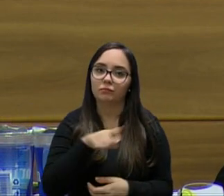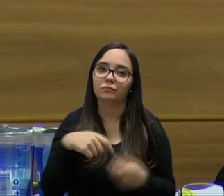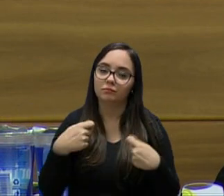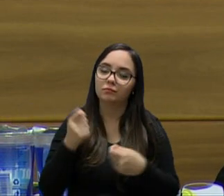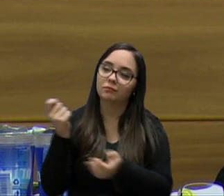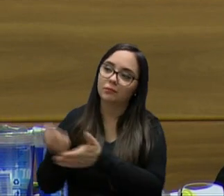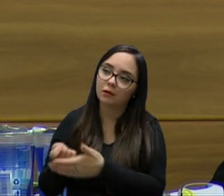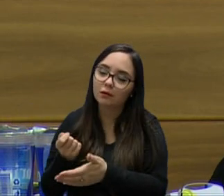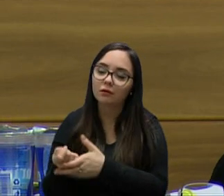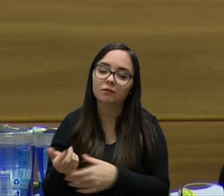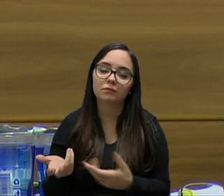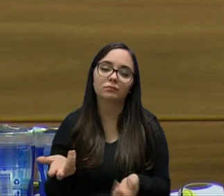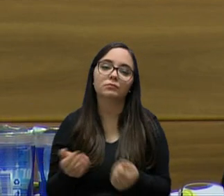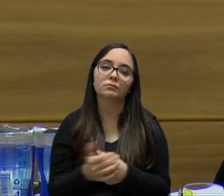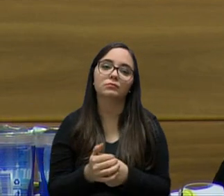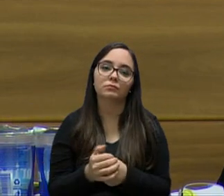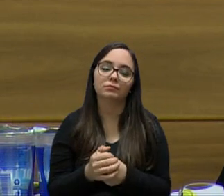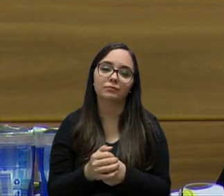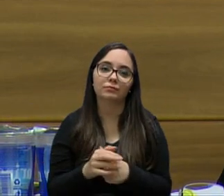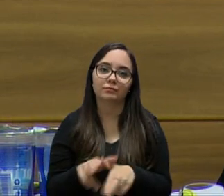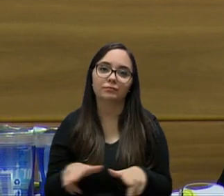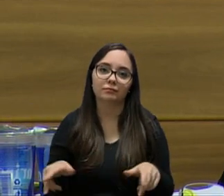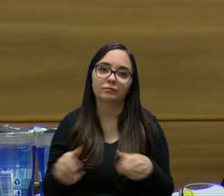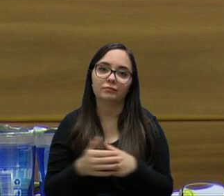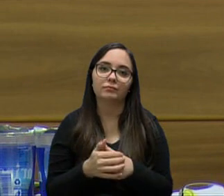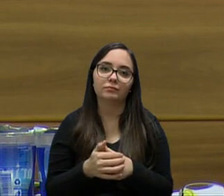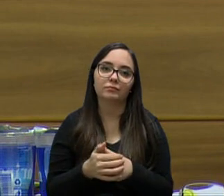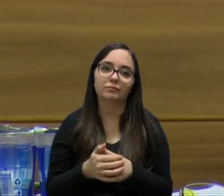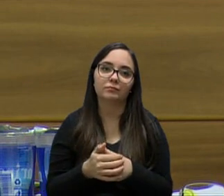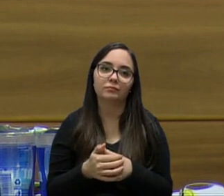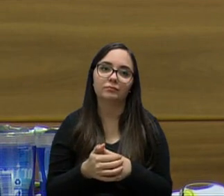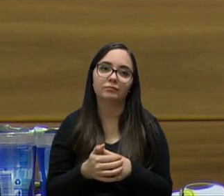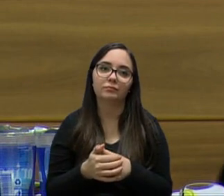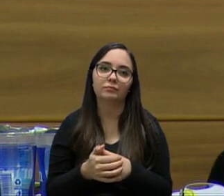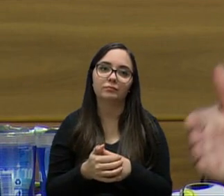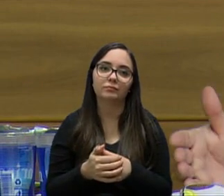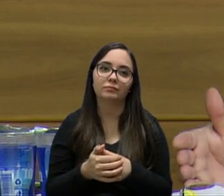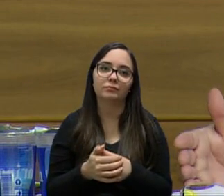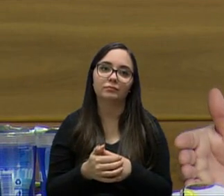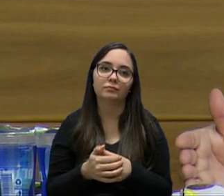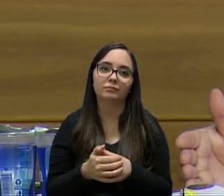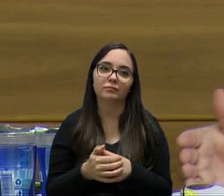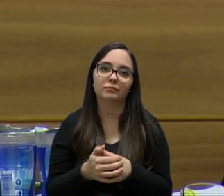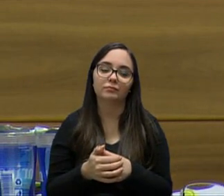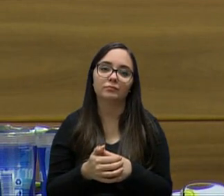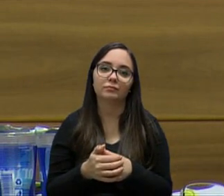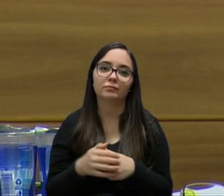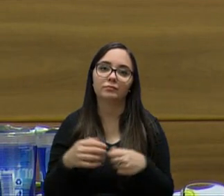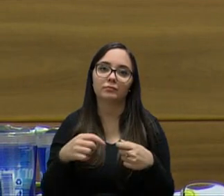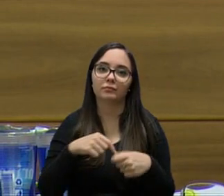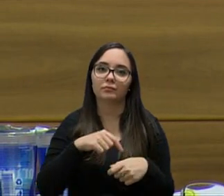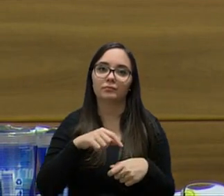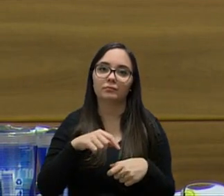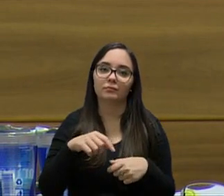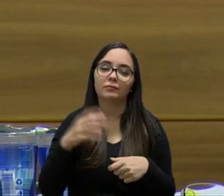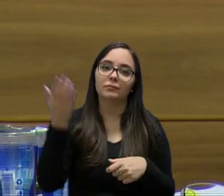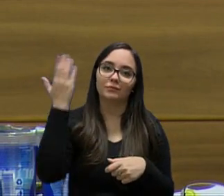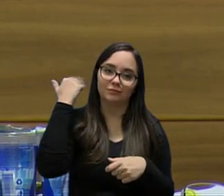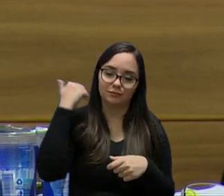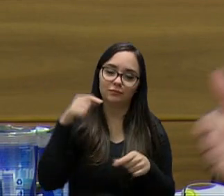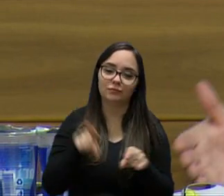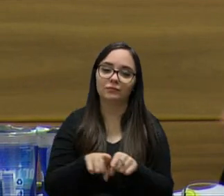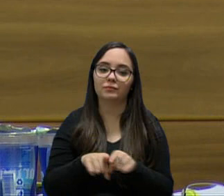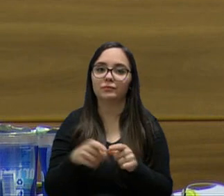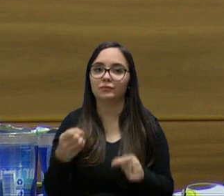temos que pagar tudo e também que a são duas massas e gás a antiga ea mais nova a antiga